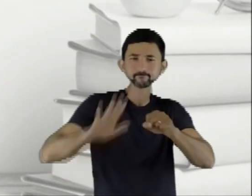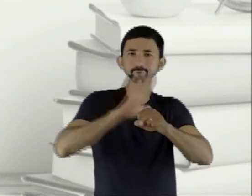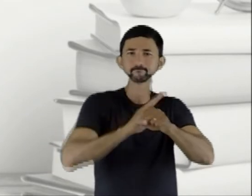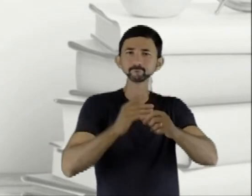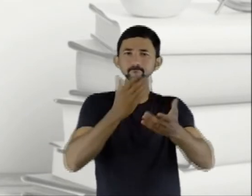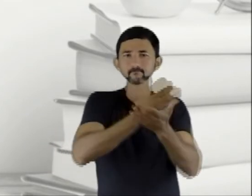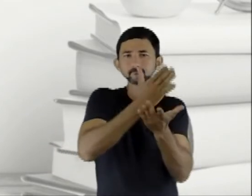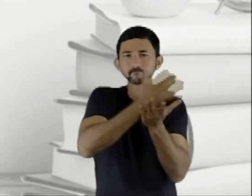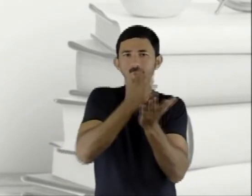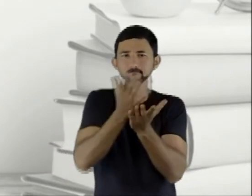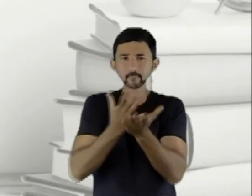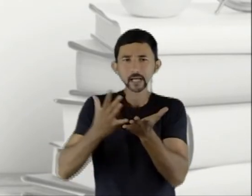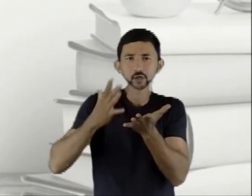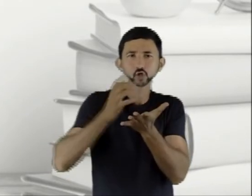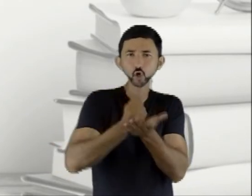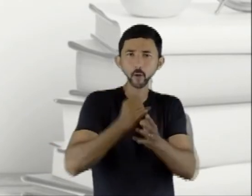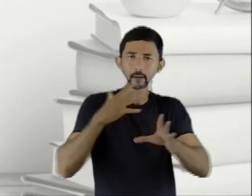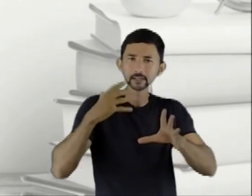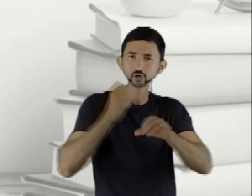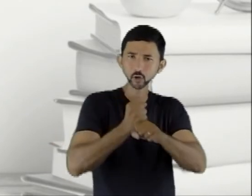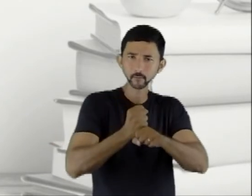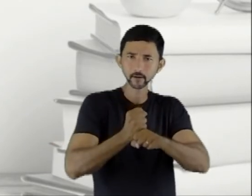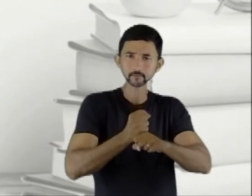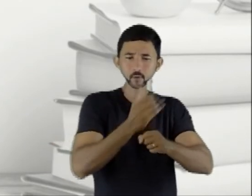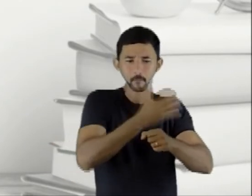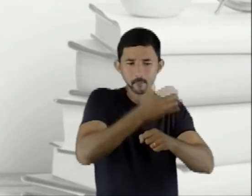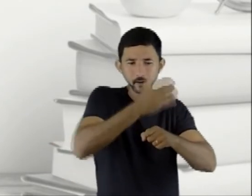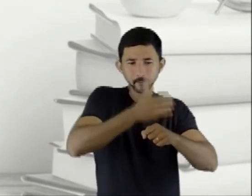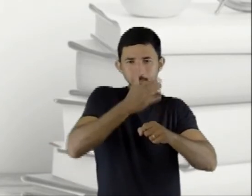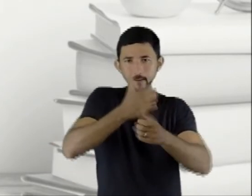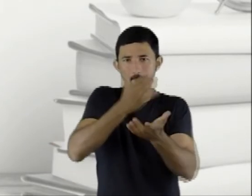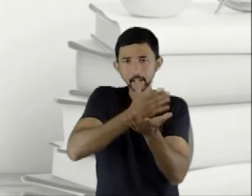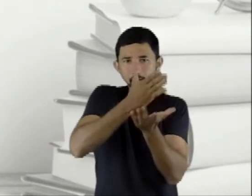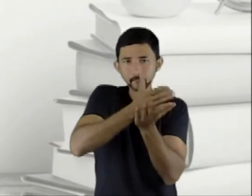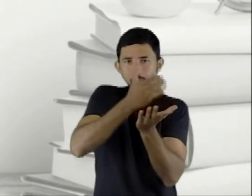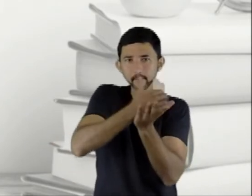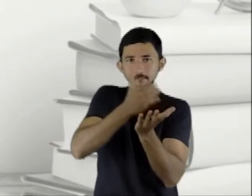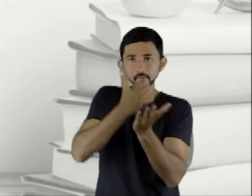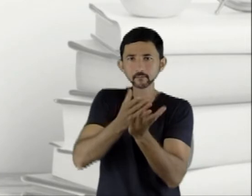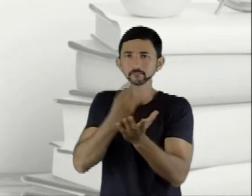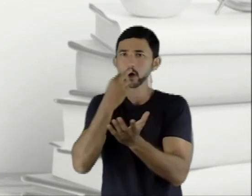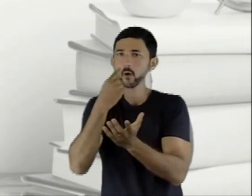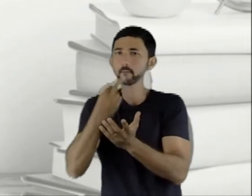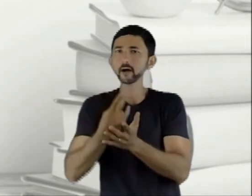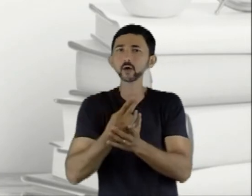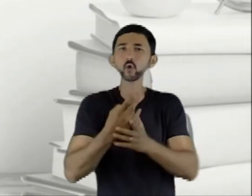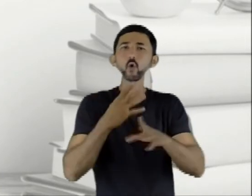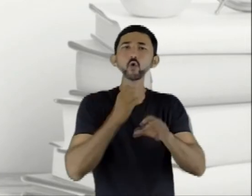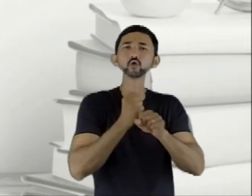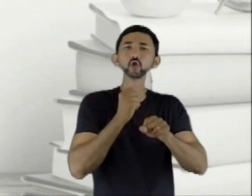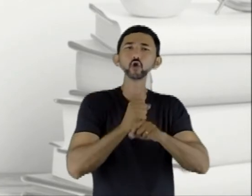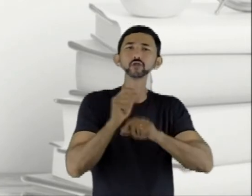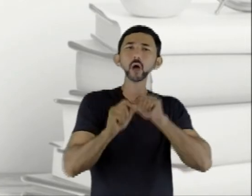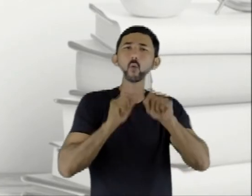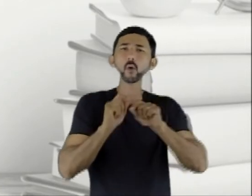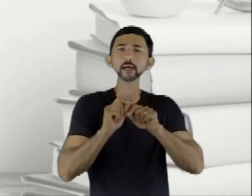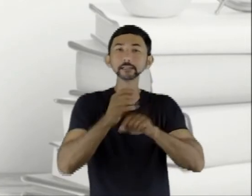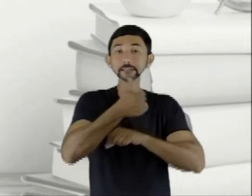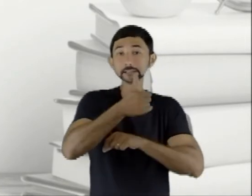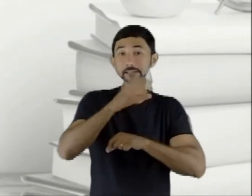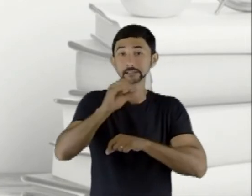setores ali do gráfico, cada percentual está em uma cor, você vai obter sempre o total de